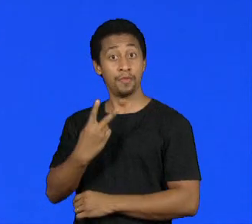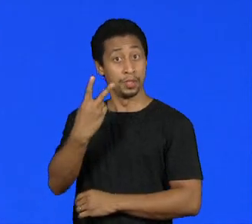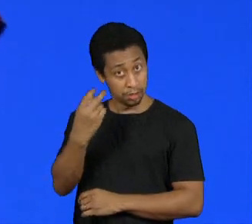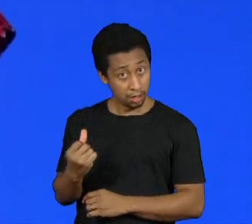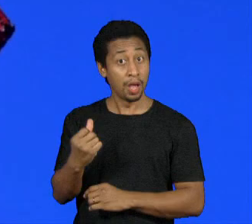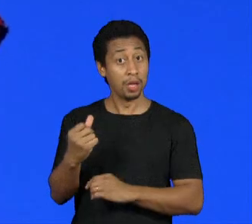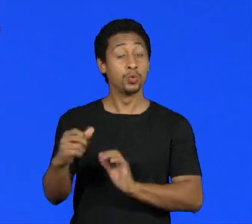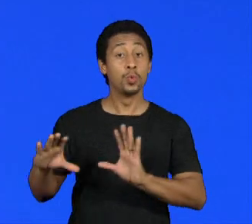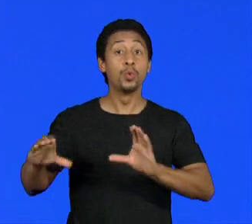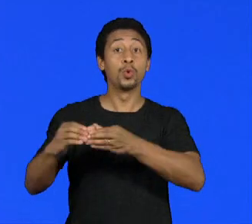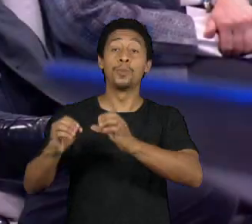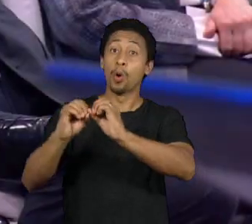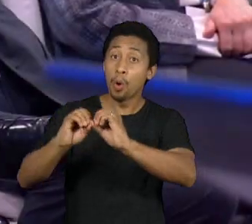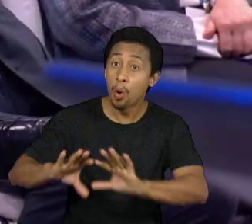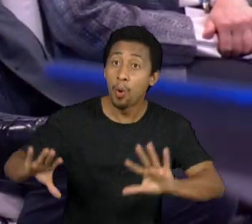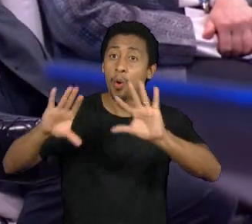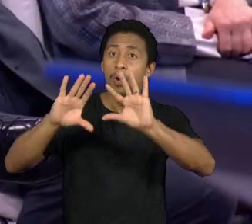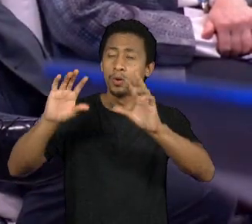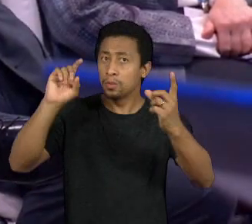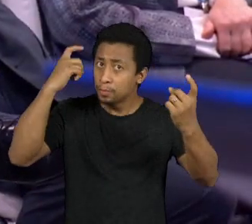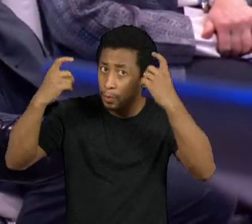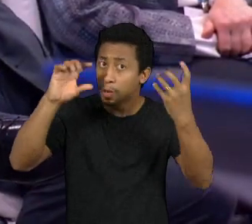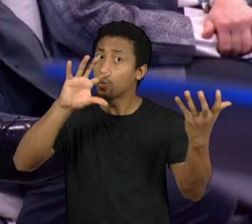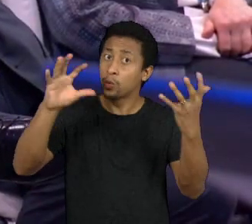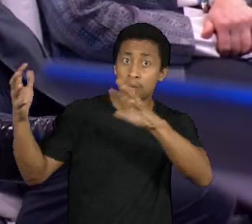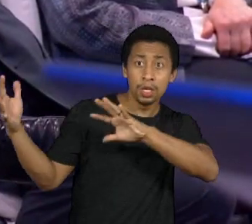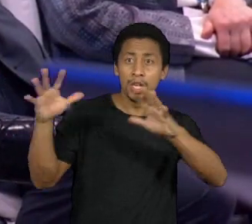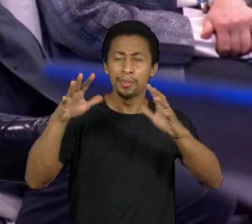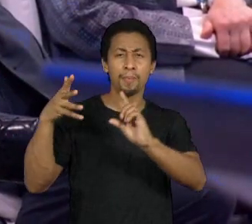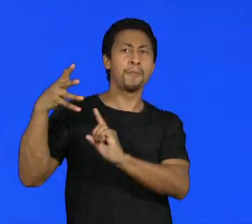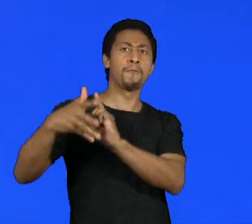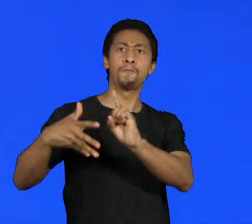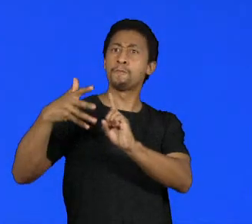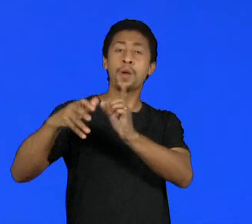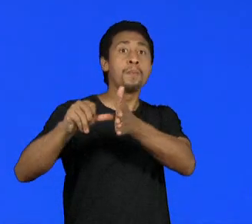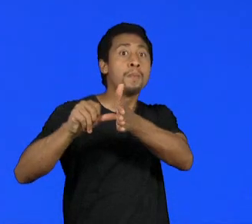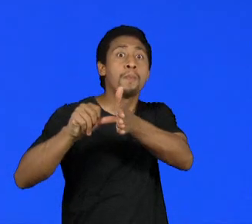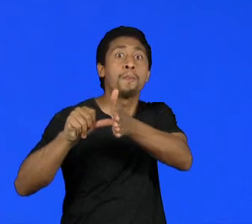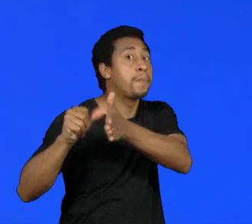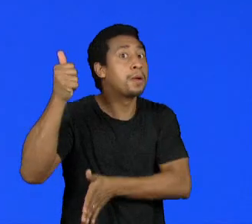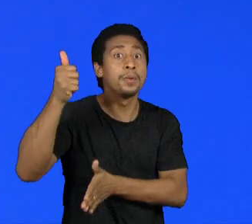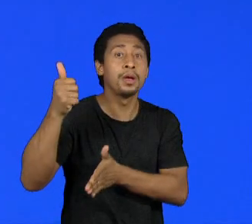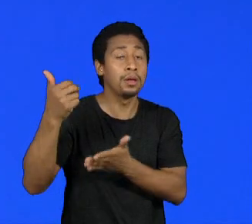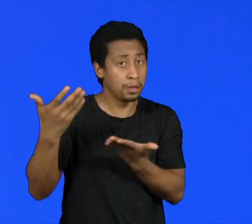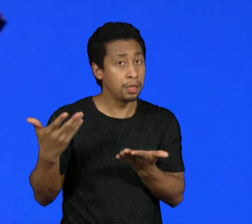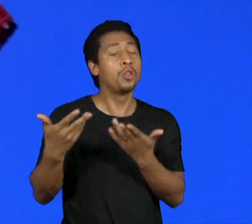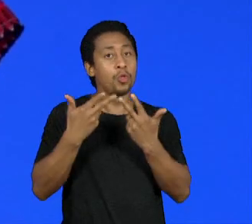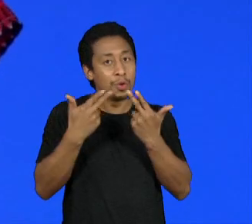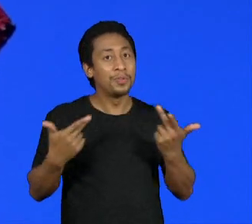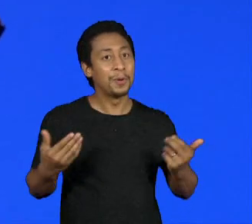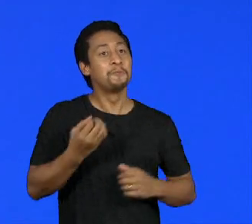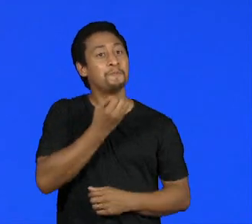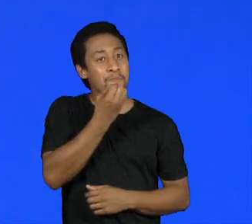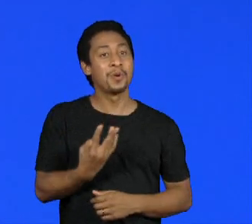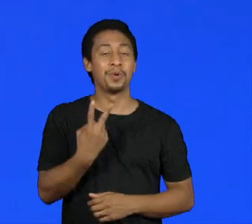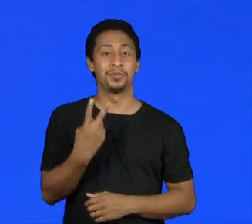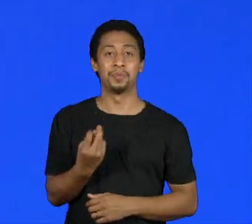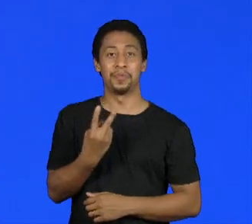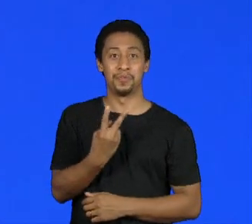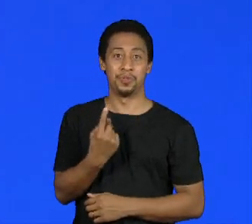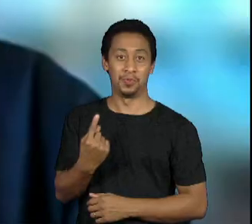Unidas sobre o Clima, talvez tenha sido uma das raríssimas boas notícias de